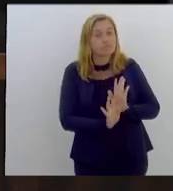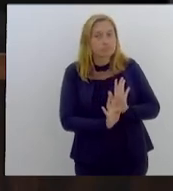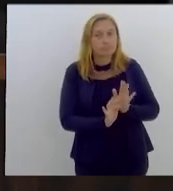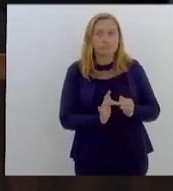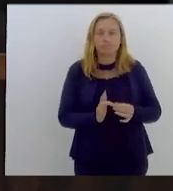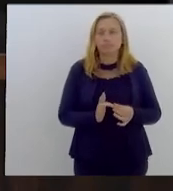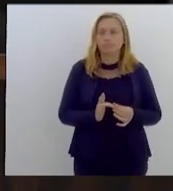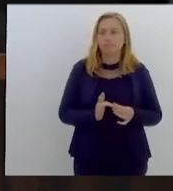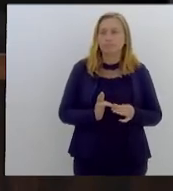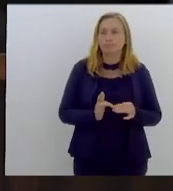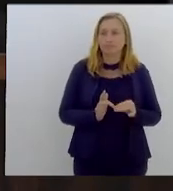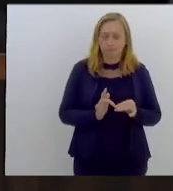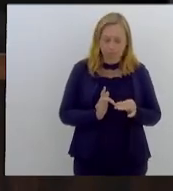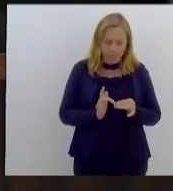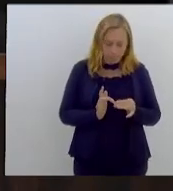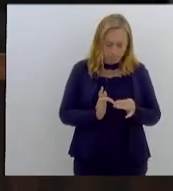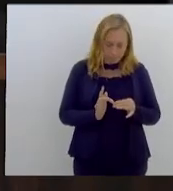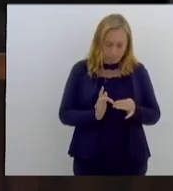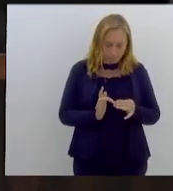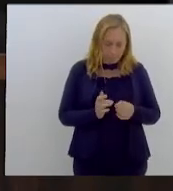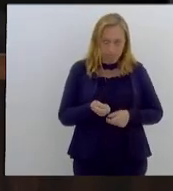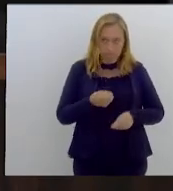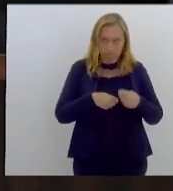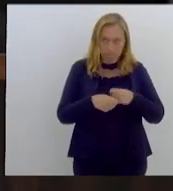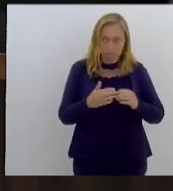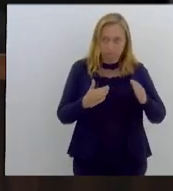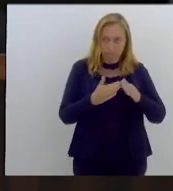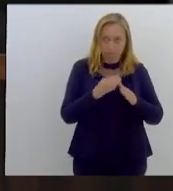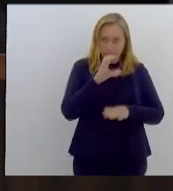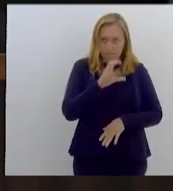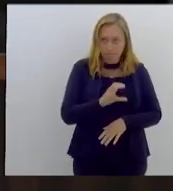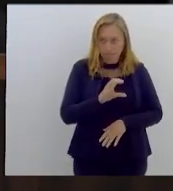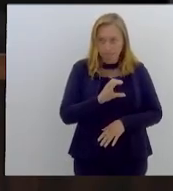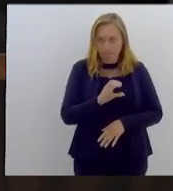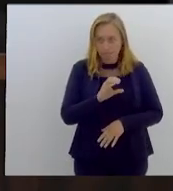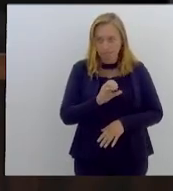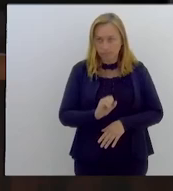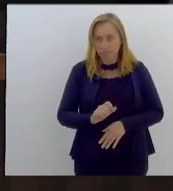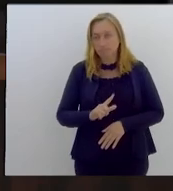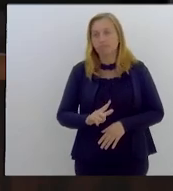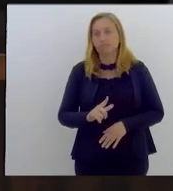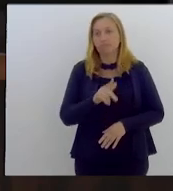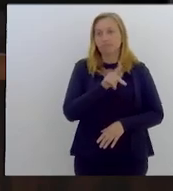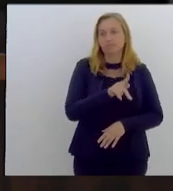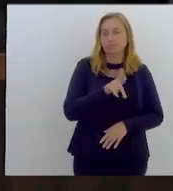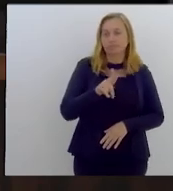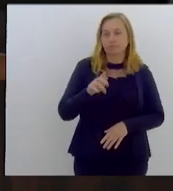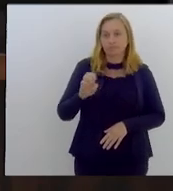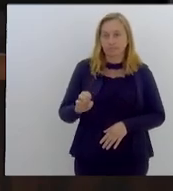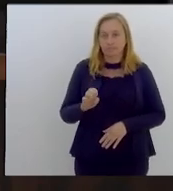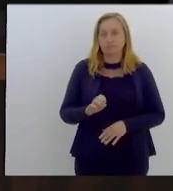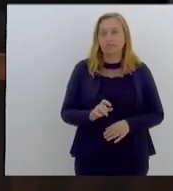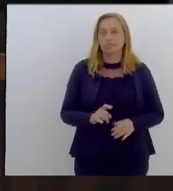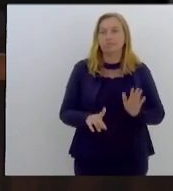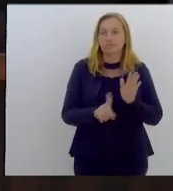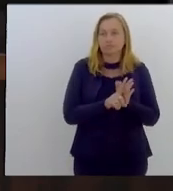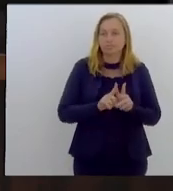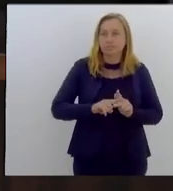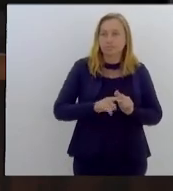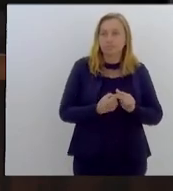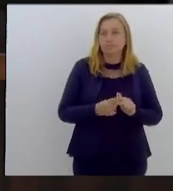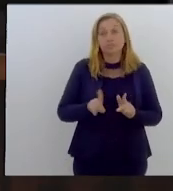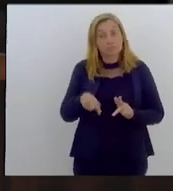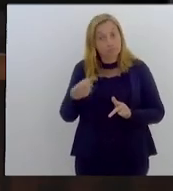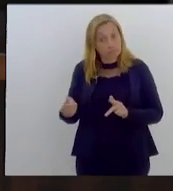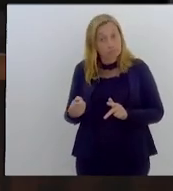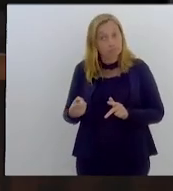que a gente negociou com a Casa Civil, com a PGE, com a AGRIO. Uma vez que a lei vai modificar, daqui a pouco